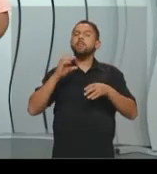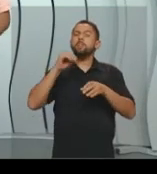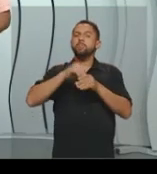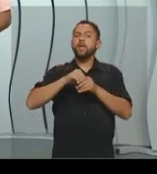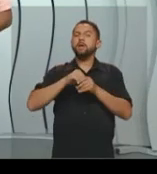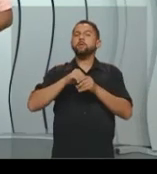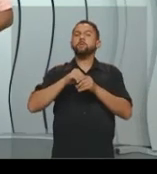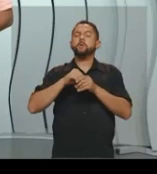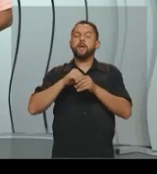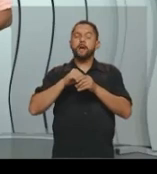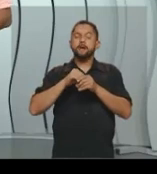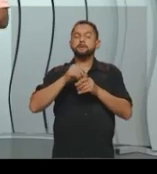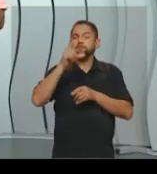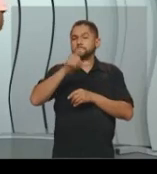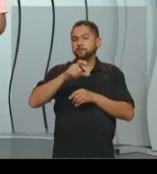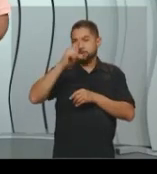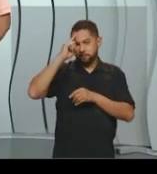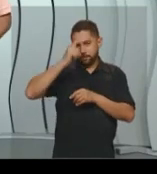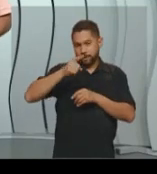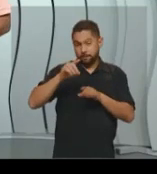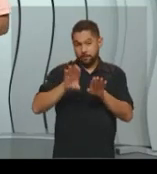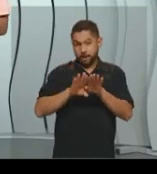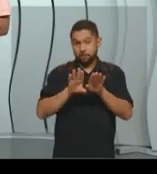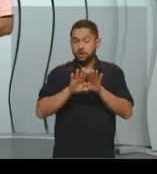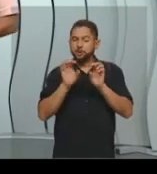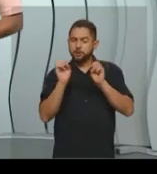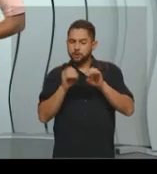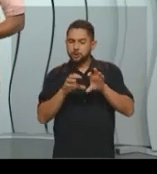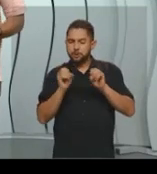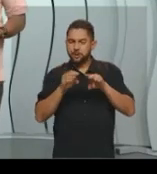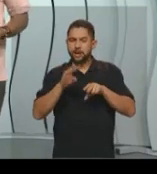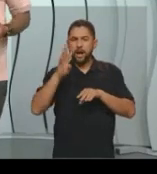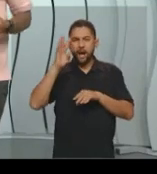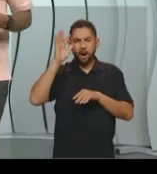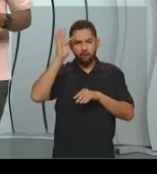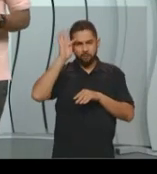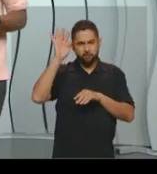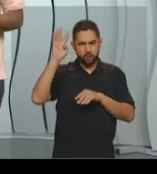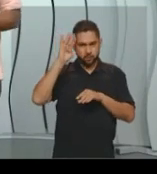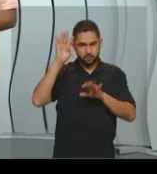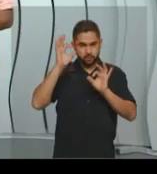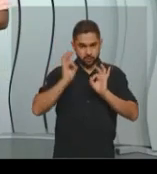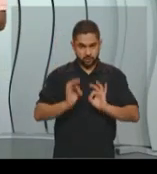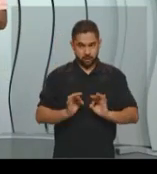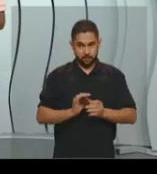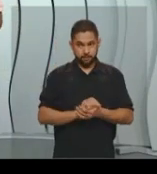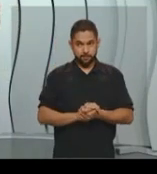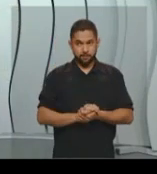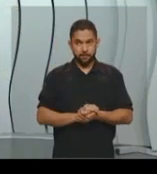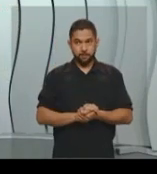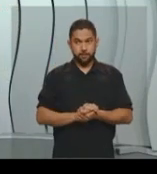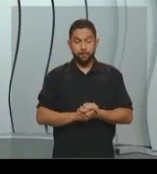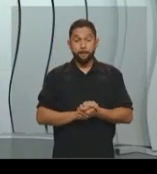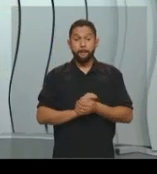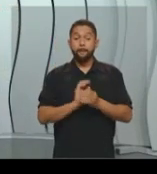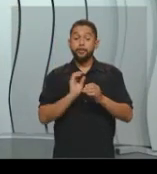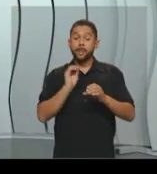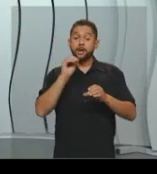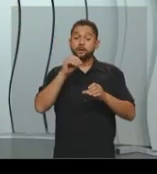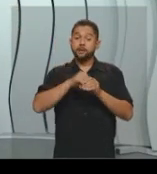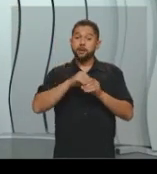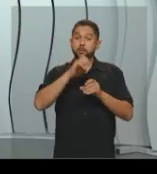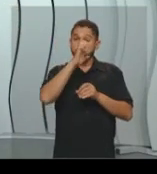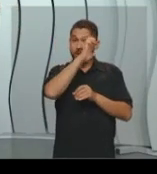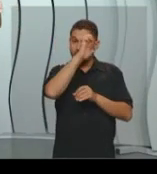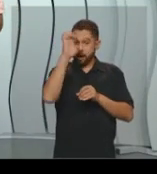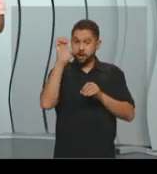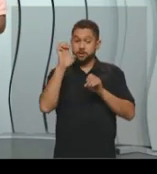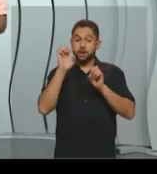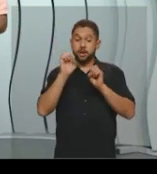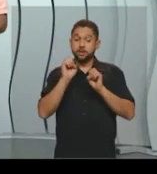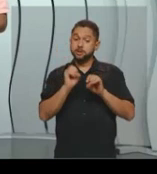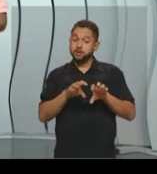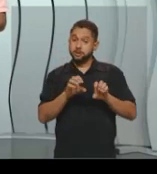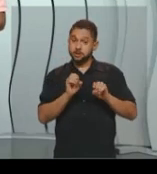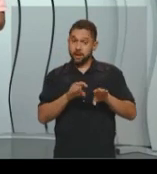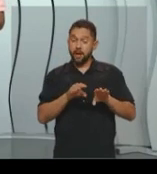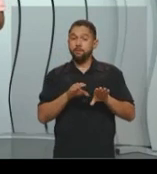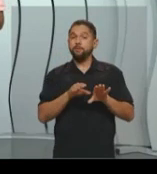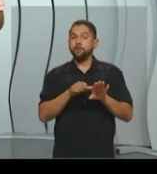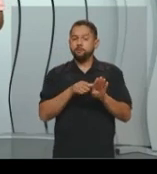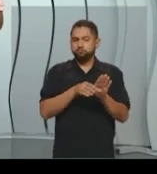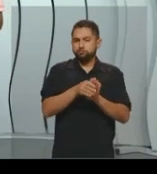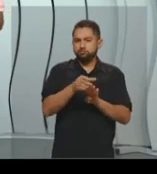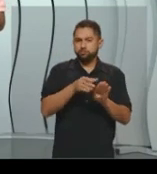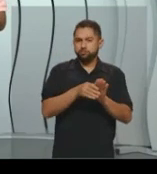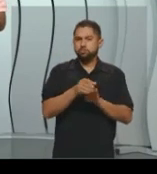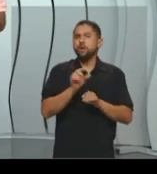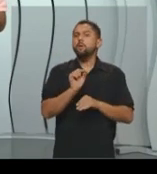seus discípulos, de ensinar filosofia. E aqui nós temos na ética socrática um conceito interessante na